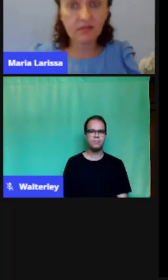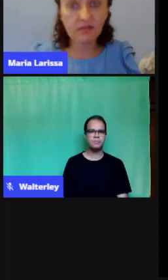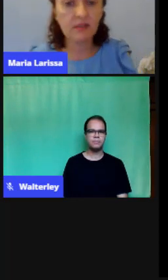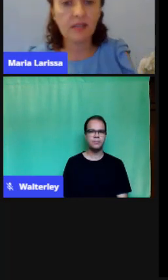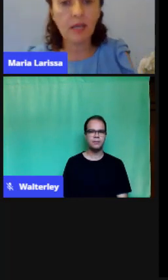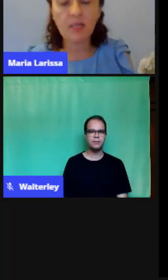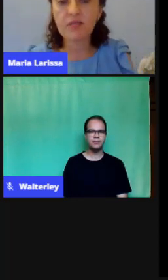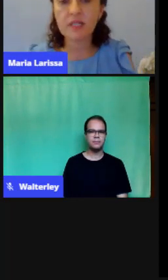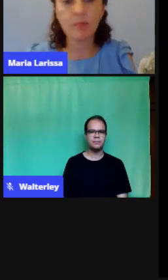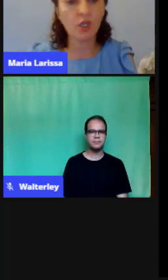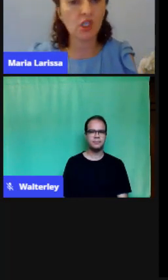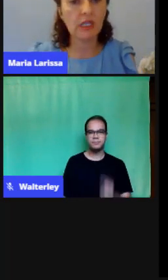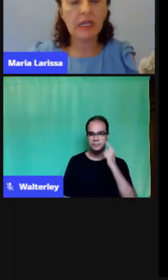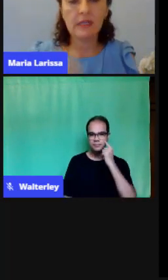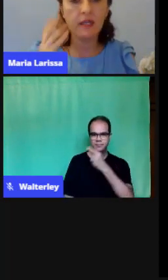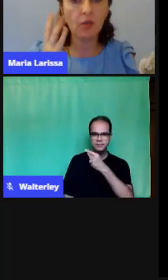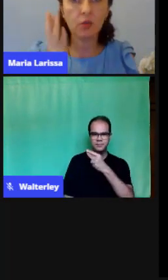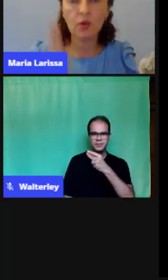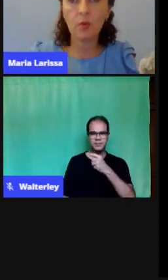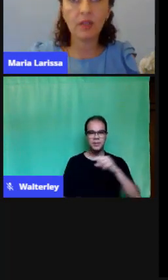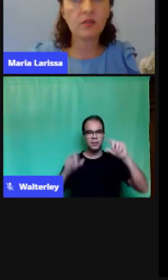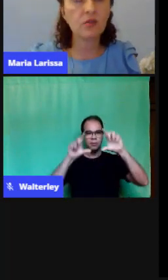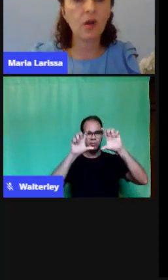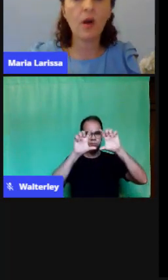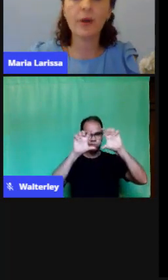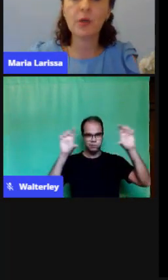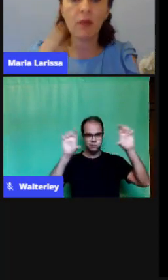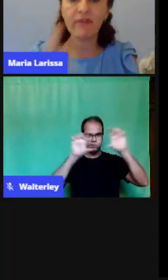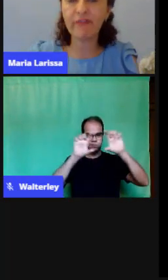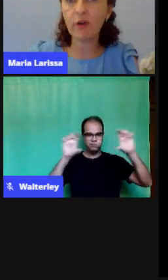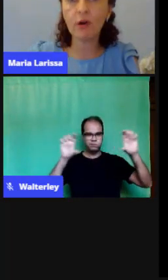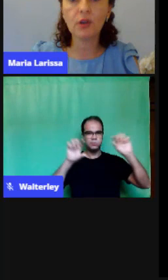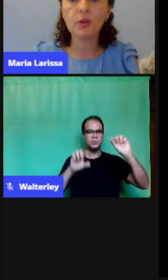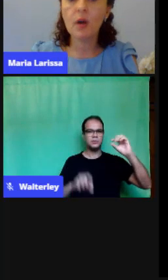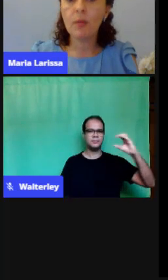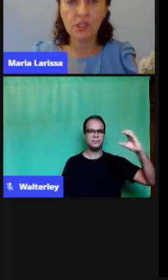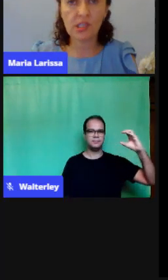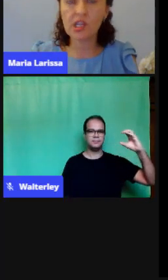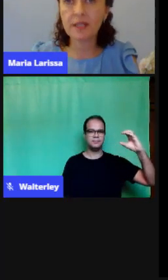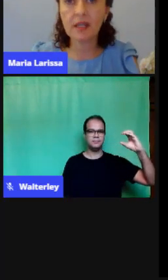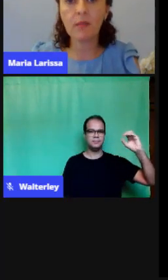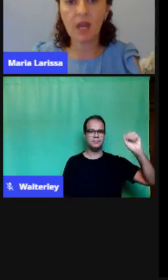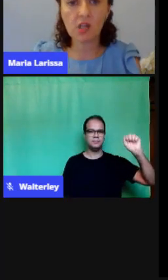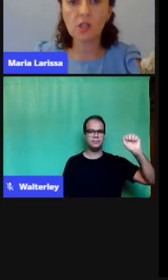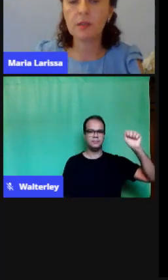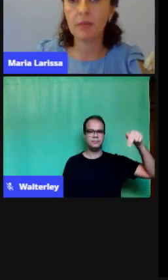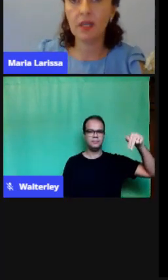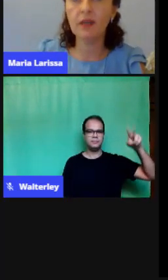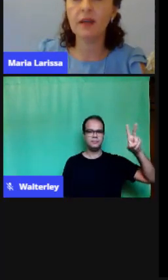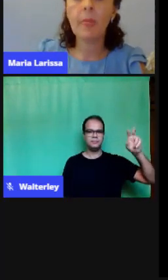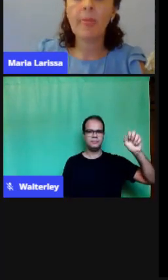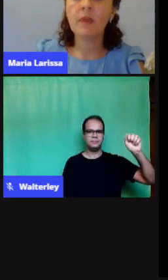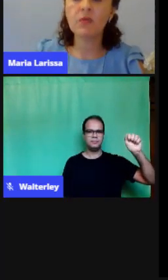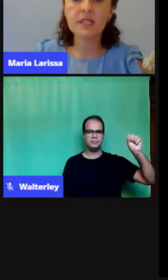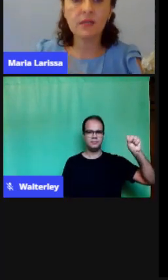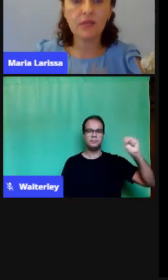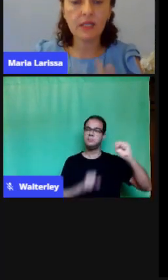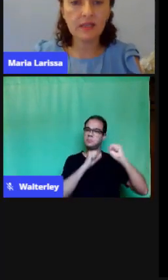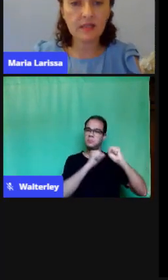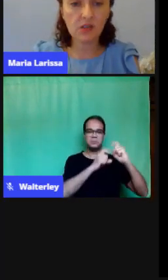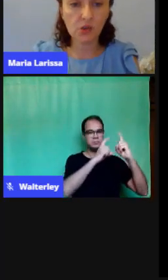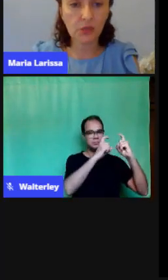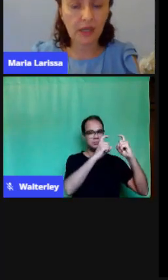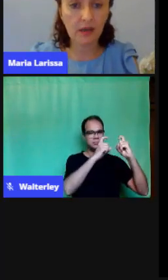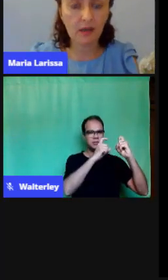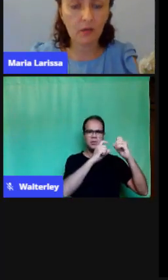no Canva, né? Mas você pode inserir um documento histórico, uma foto, pode deixar sem imagem também, né? Então, você